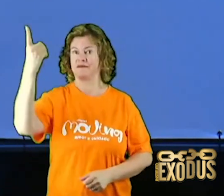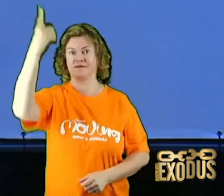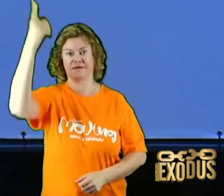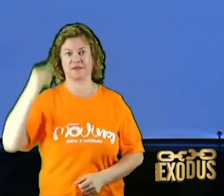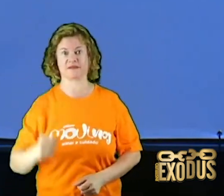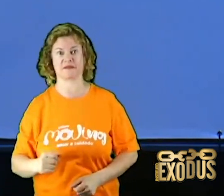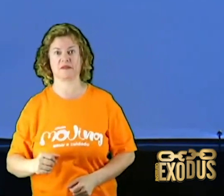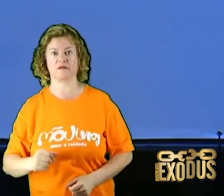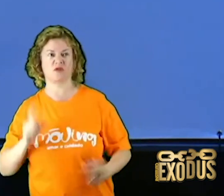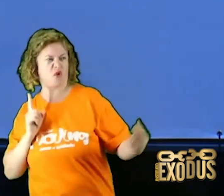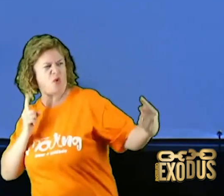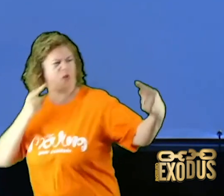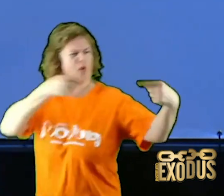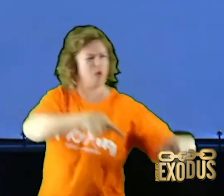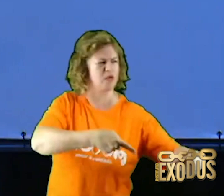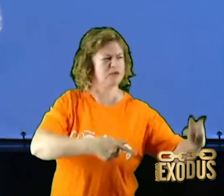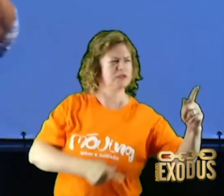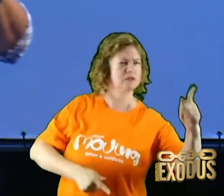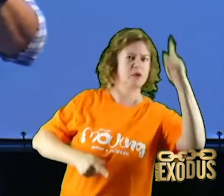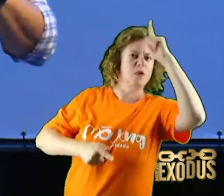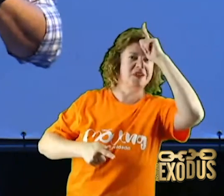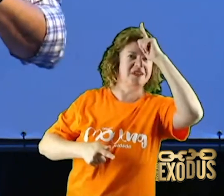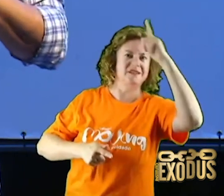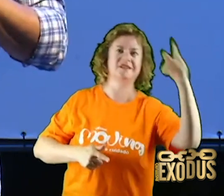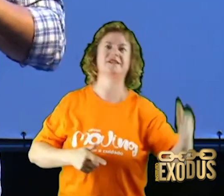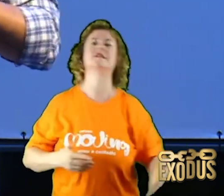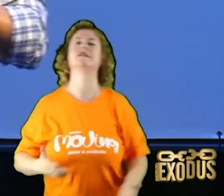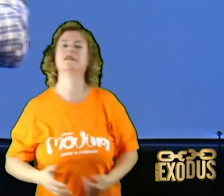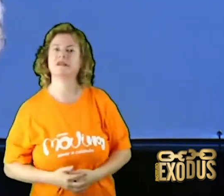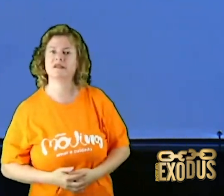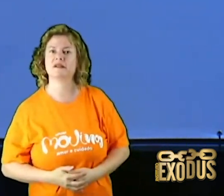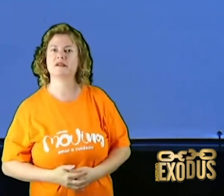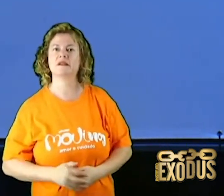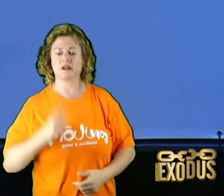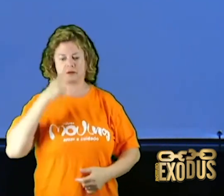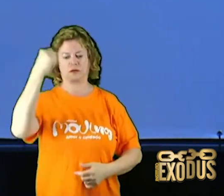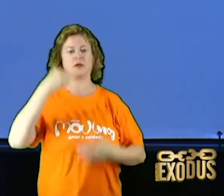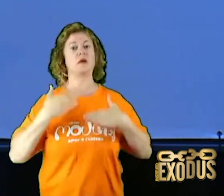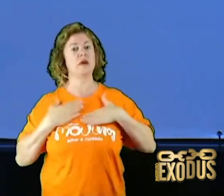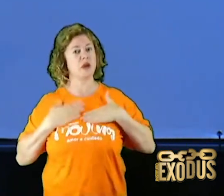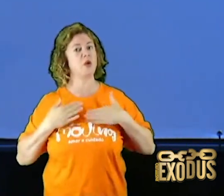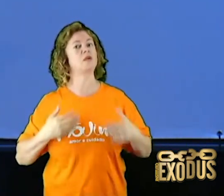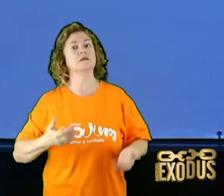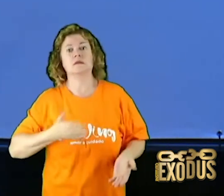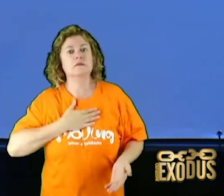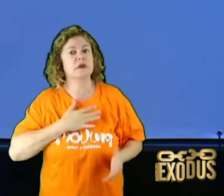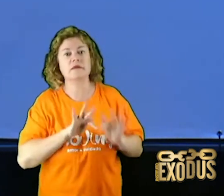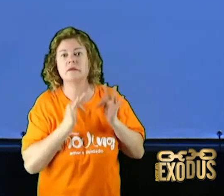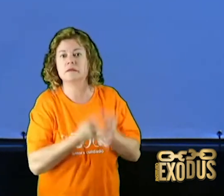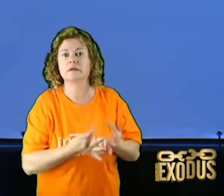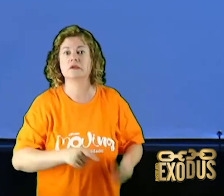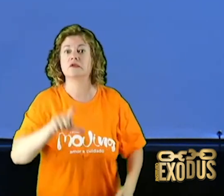fé. Ele levantou a minha vida na minha família, e ele vai levantar a tua vida.